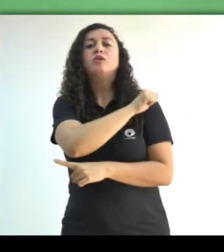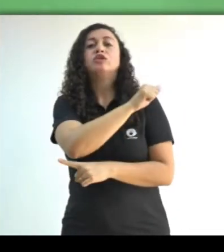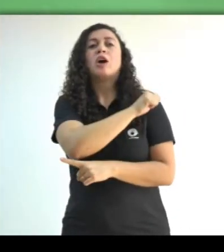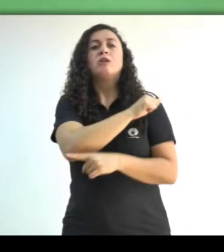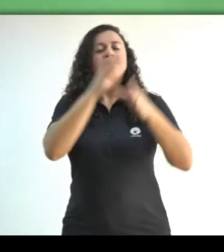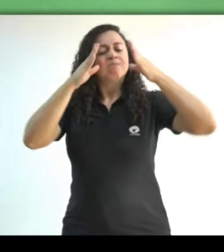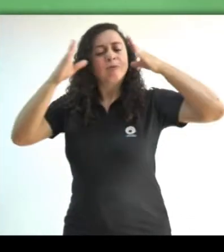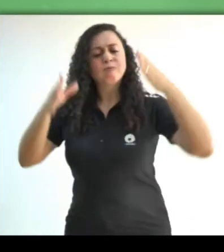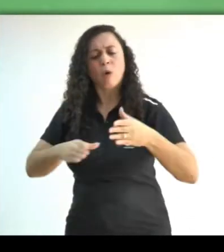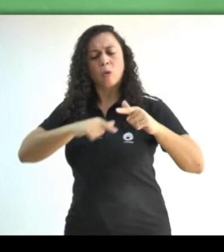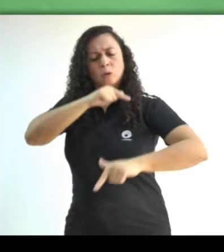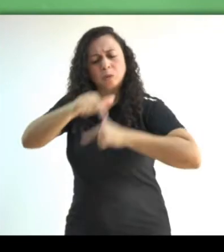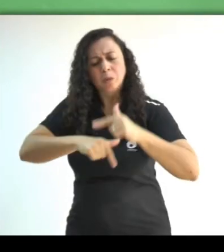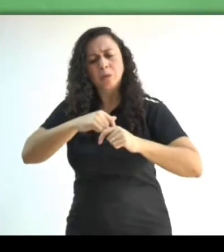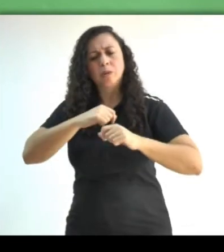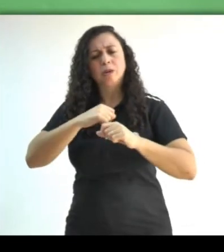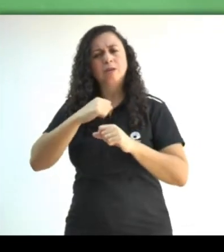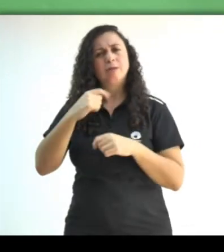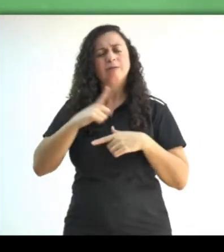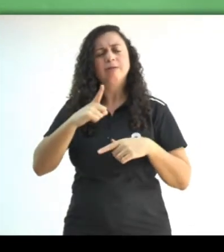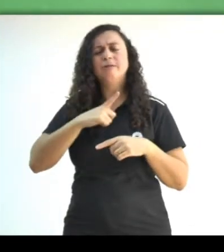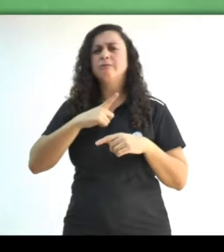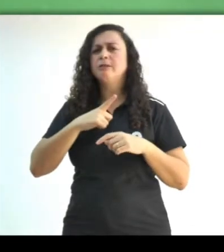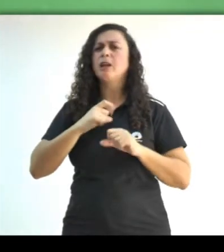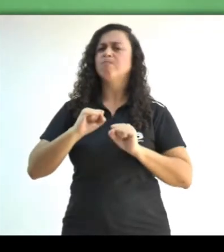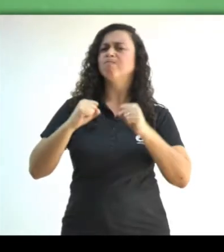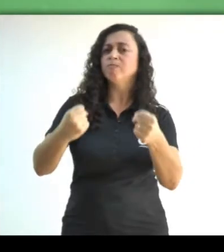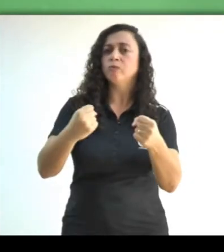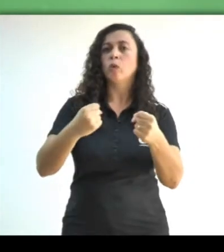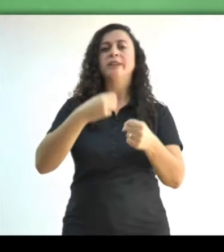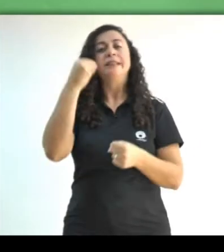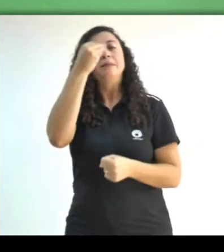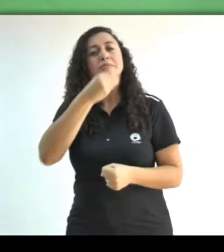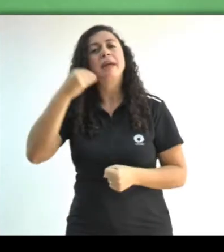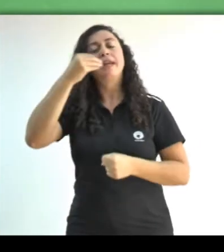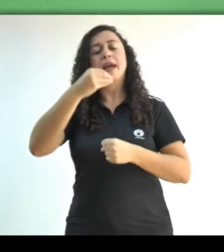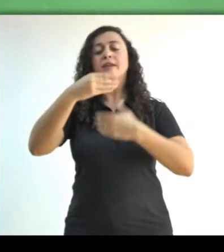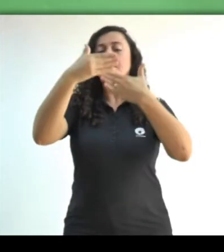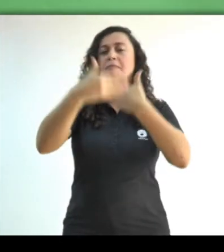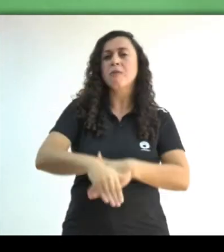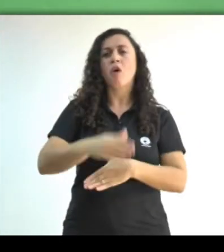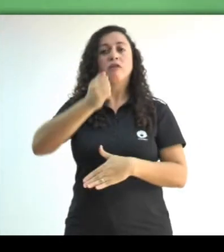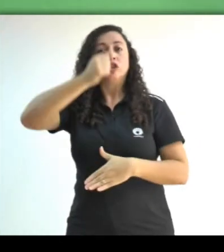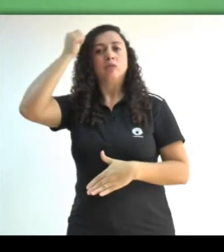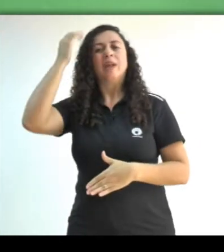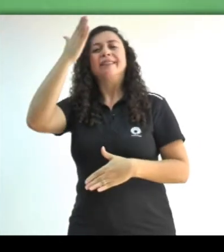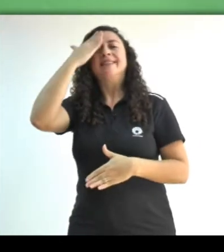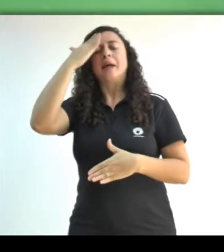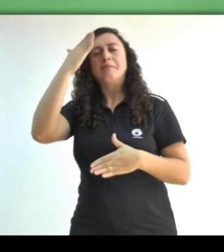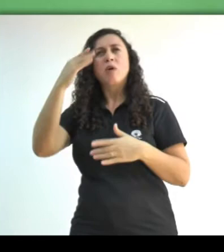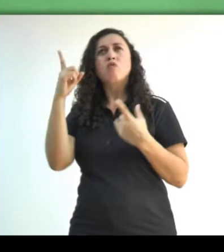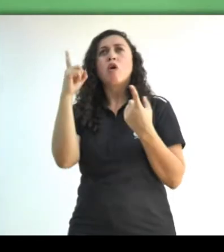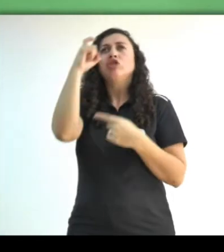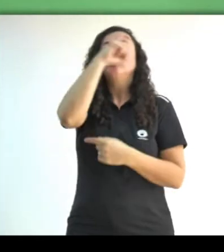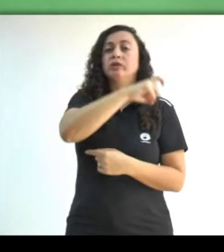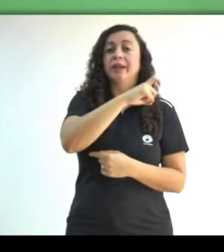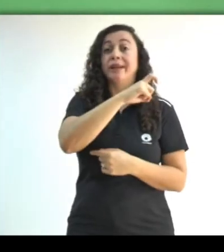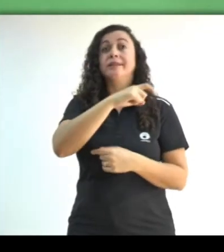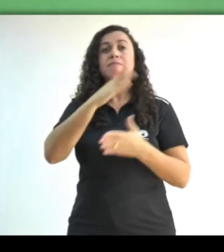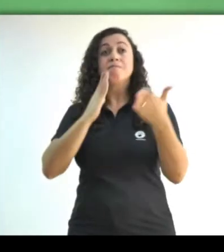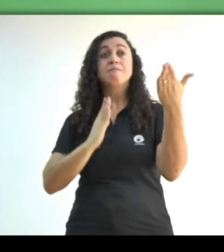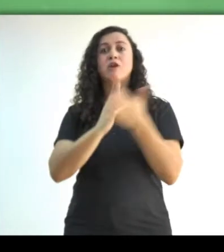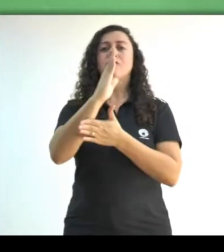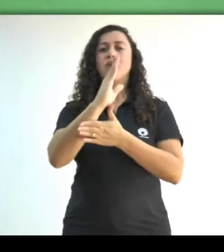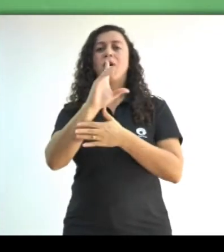se dedicam, eles têm a experiência deles de prestar no vestibular, de saber qual é essa dificuldade, e quando eles vão para a sala de